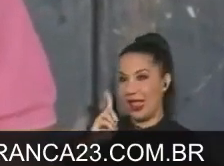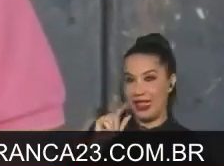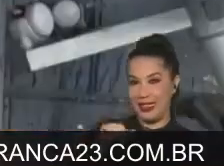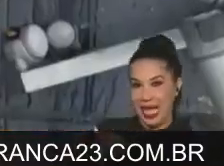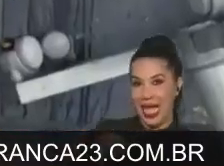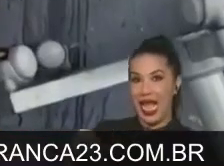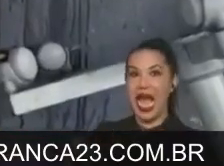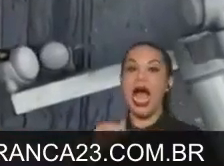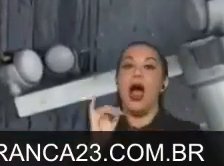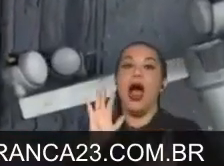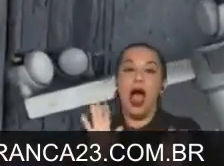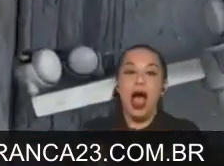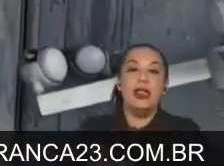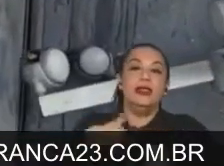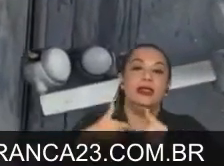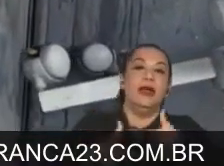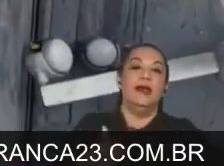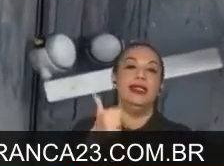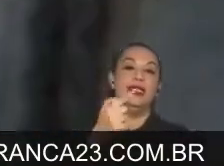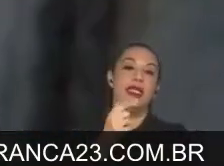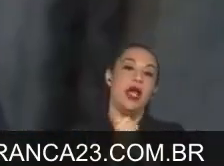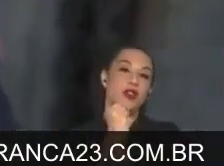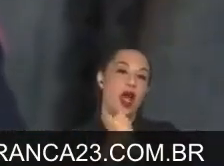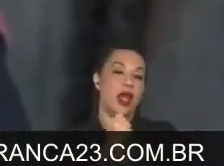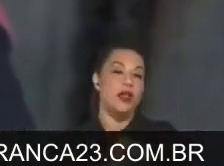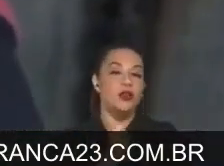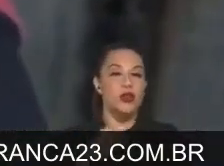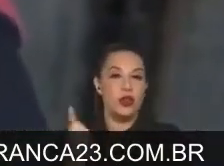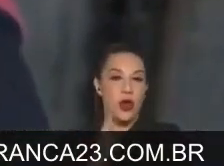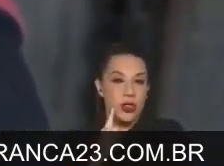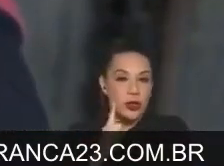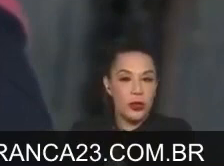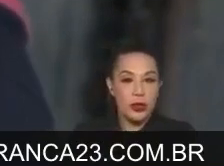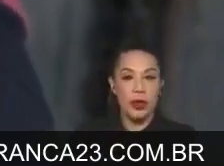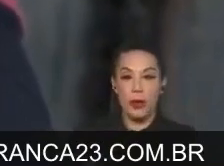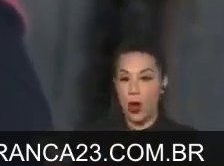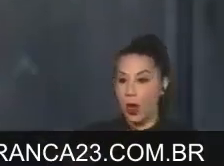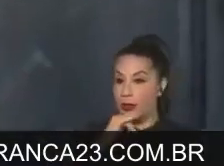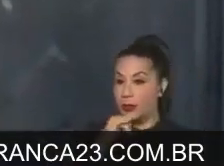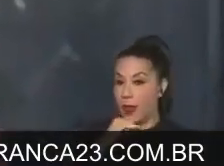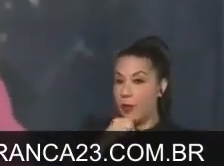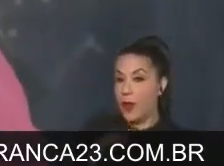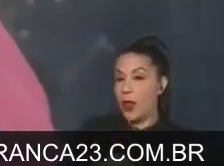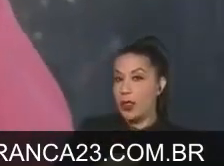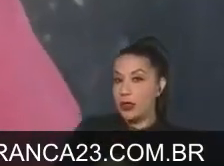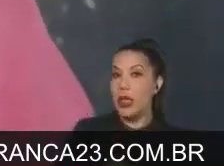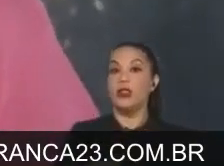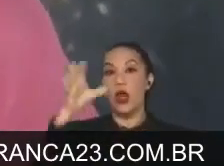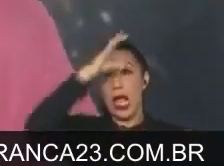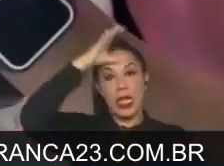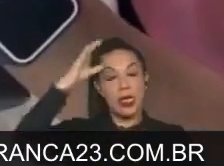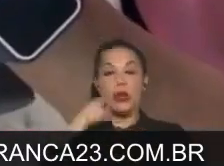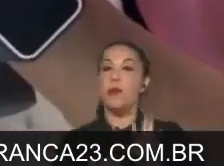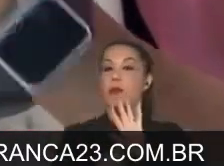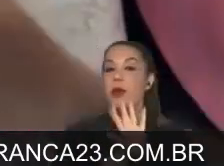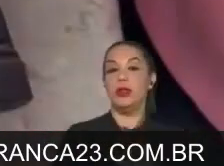experiente. Atua na profissão há 17 anos. Nós encontramos ela costurando o sapato de um cliente e fez questão de mostrar